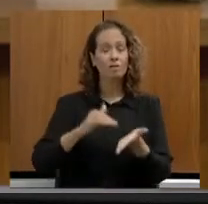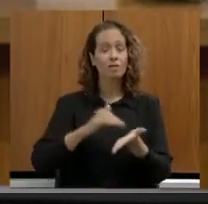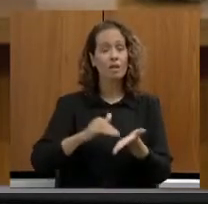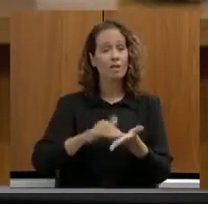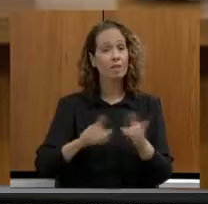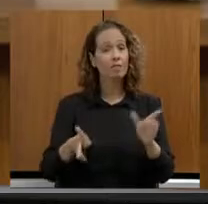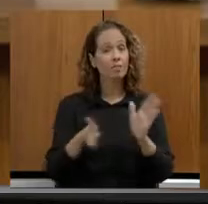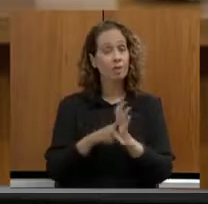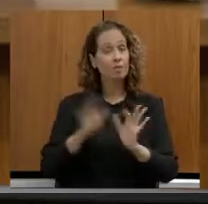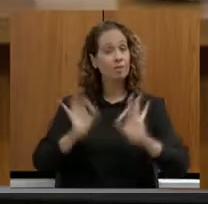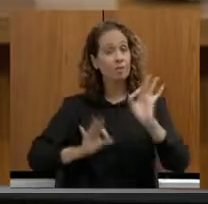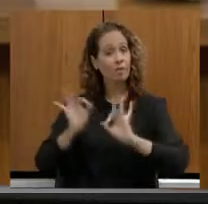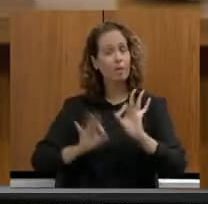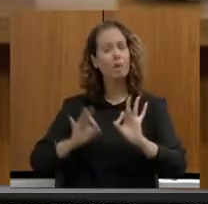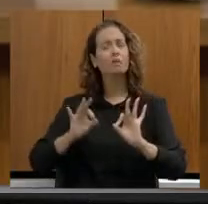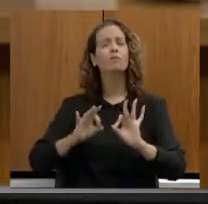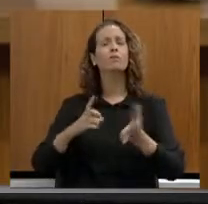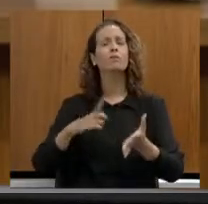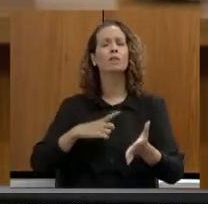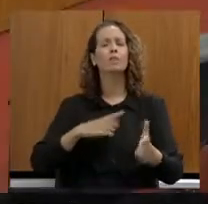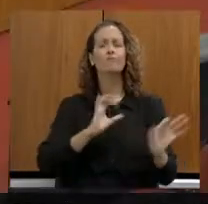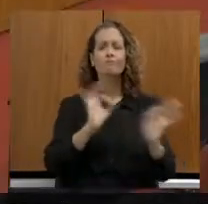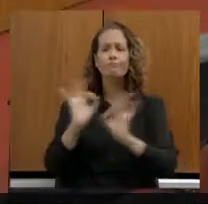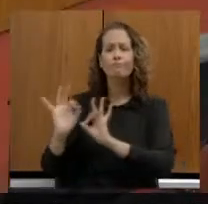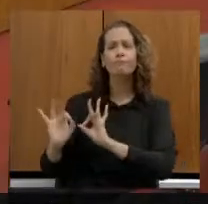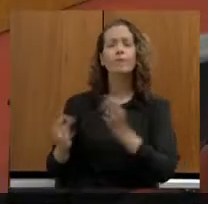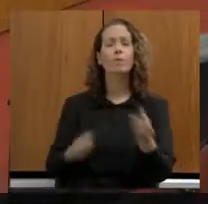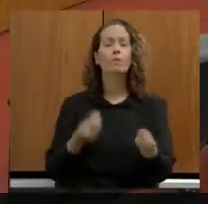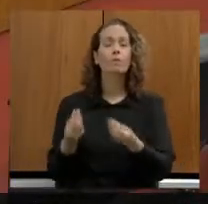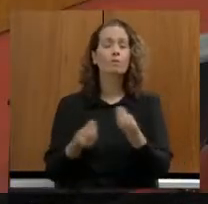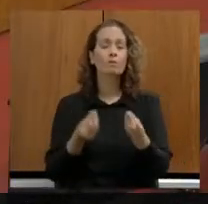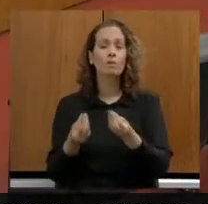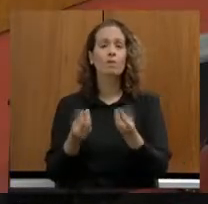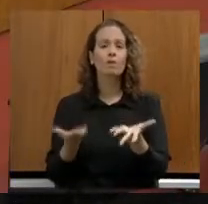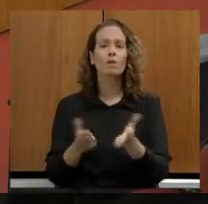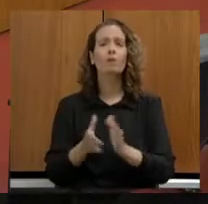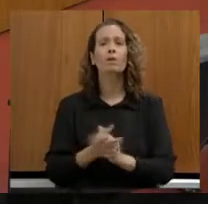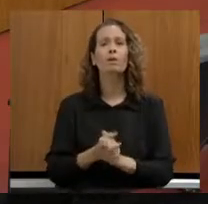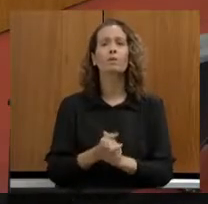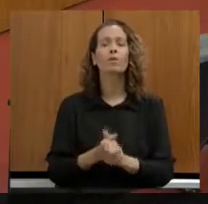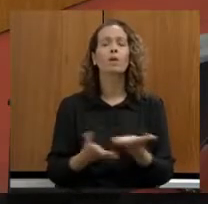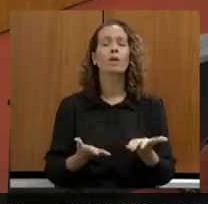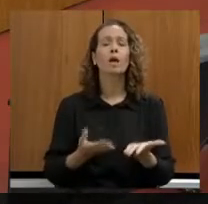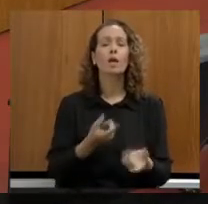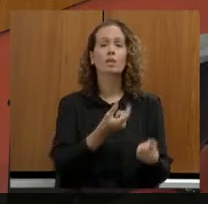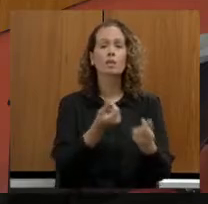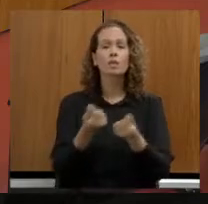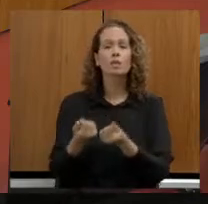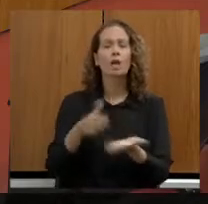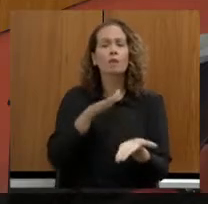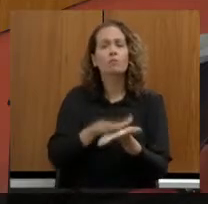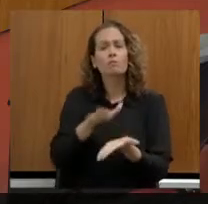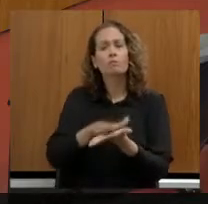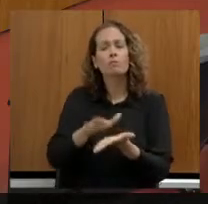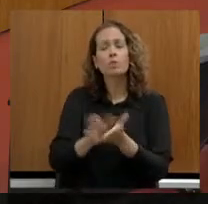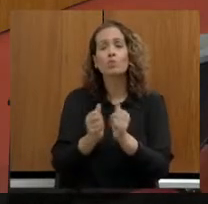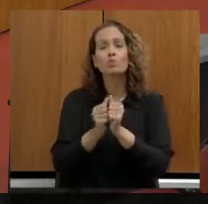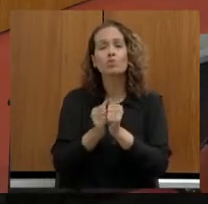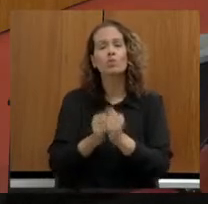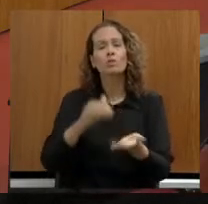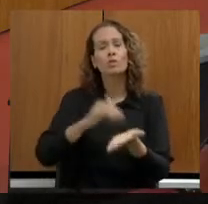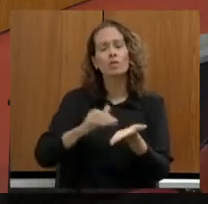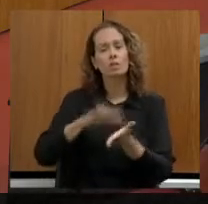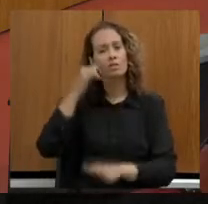que tem toda essa organização em relação à as receitas e despesas junto com a Secretaria de Fazenda não a